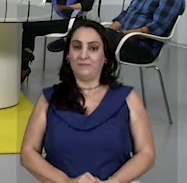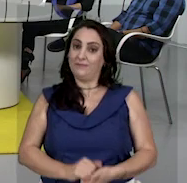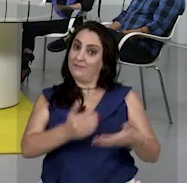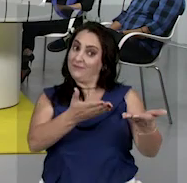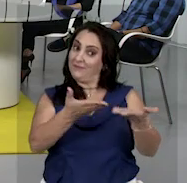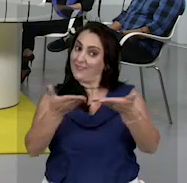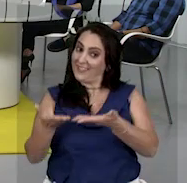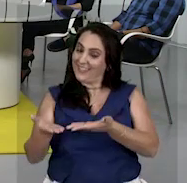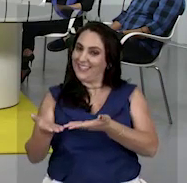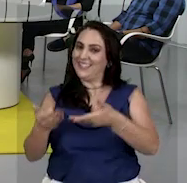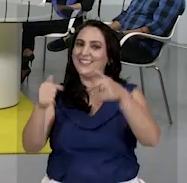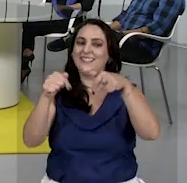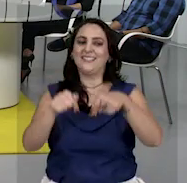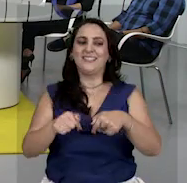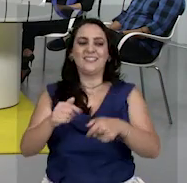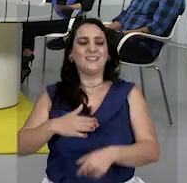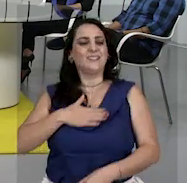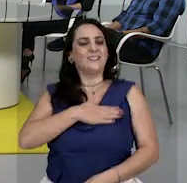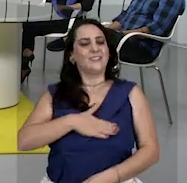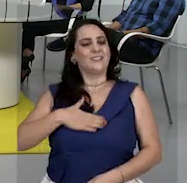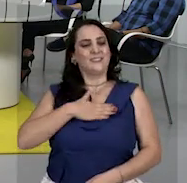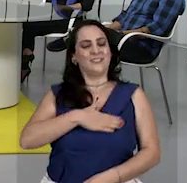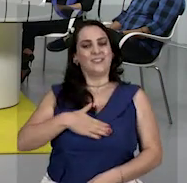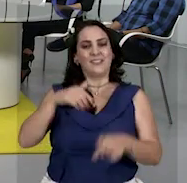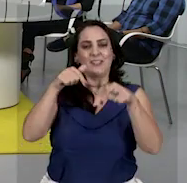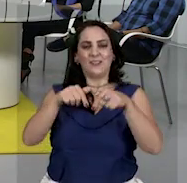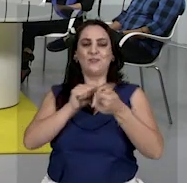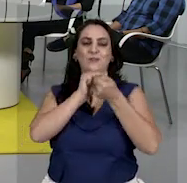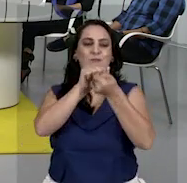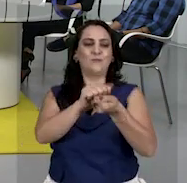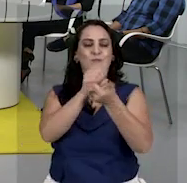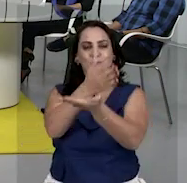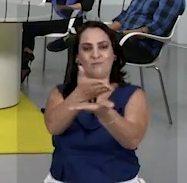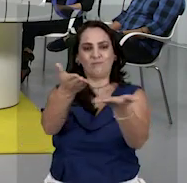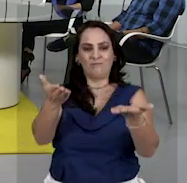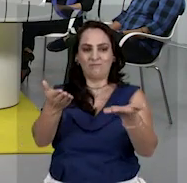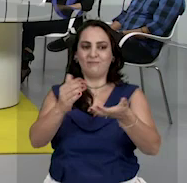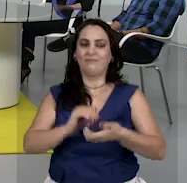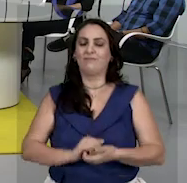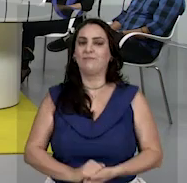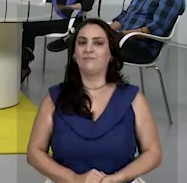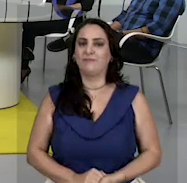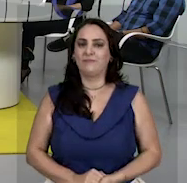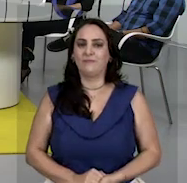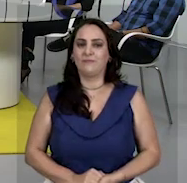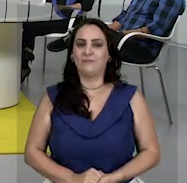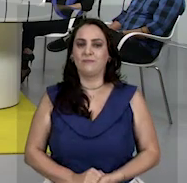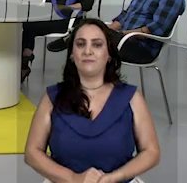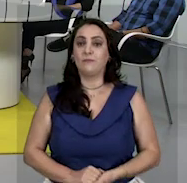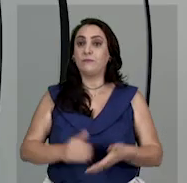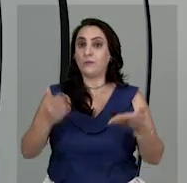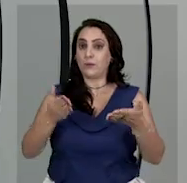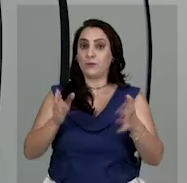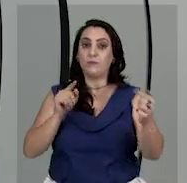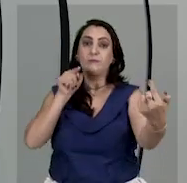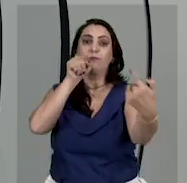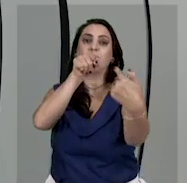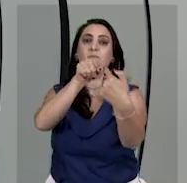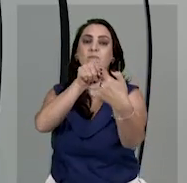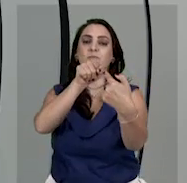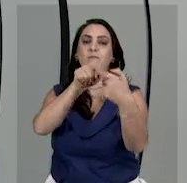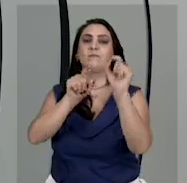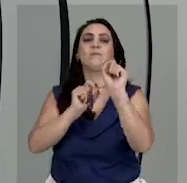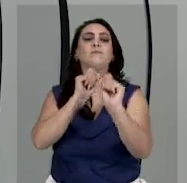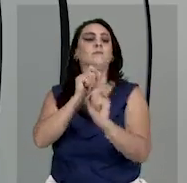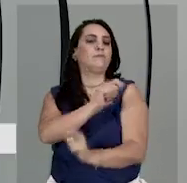Bem-vindos, sejam bem-vindos, é um prazer dividir esse espaço com vocês. O público-alvo da nossa aula são